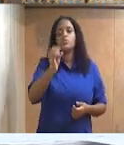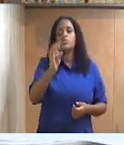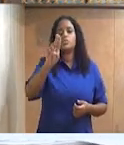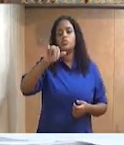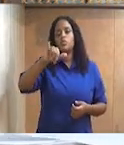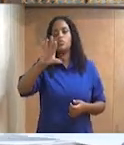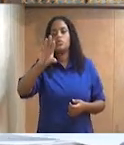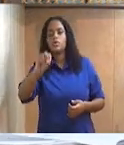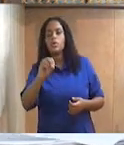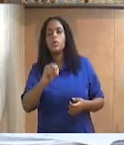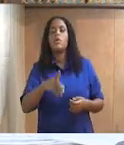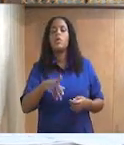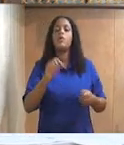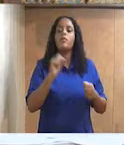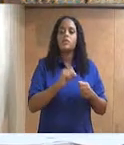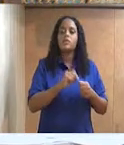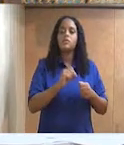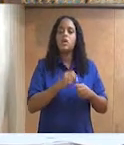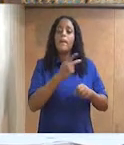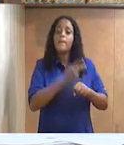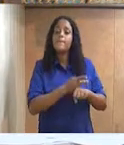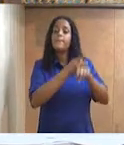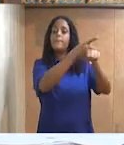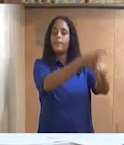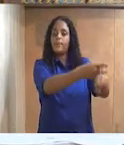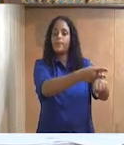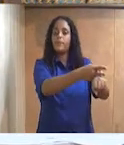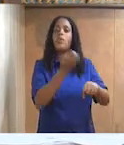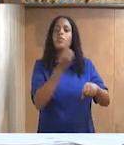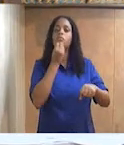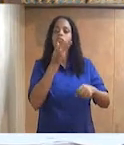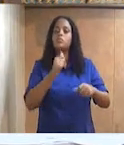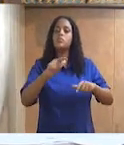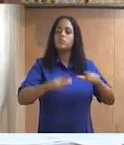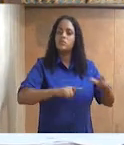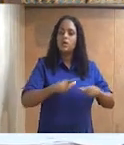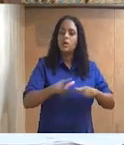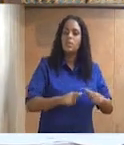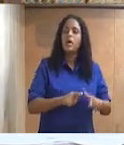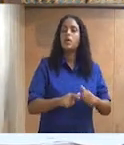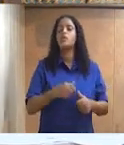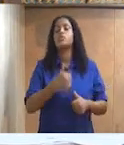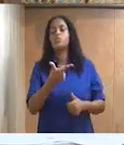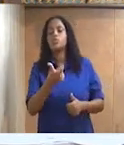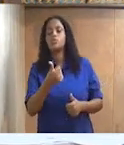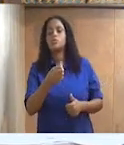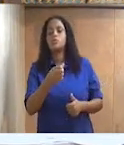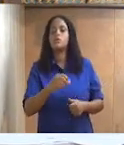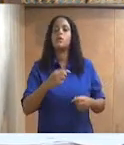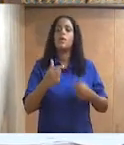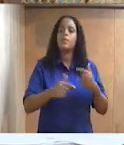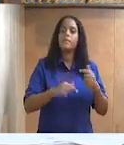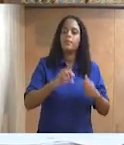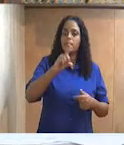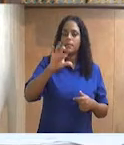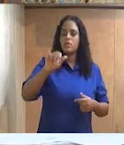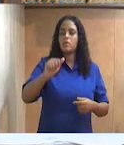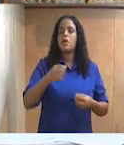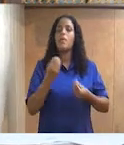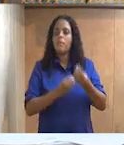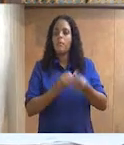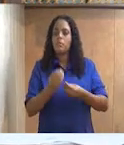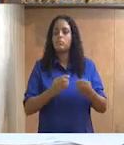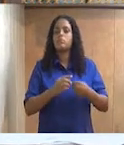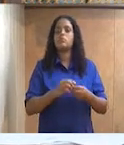senhor Nilson Viana a medalha dos humildes palmares. Projeto de decreto legislativo 410/16, do excelentíssimo vereador Divaiol de Oliveira Júnior, concedendo ao ilustríssimo